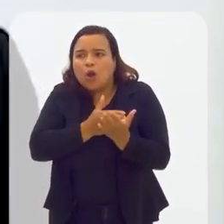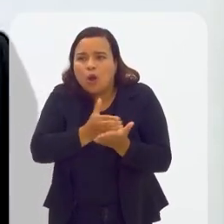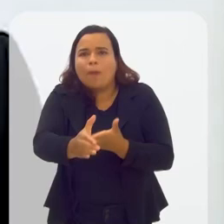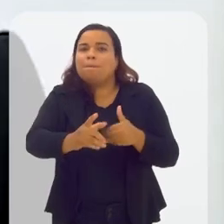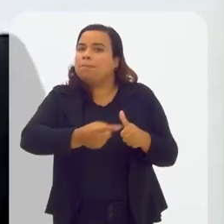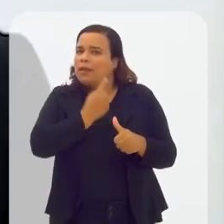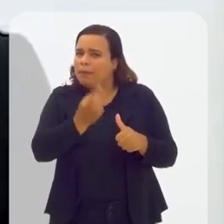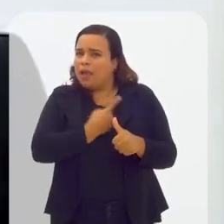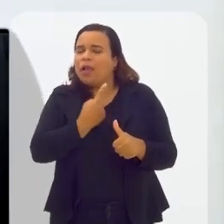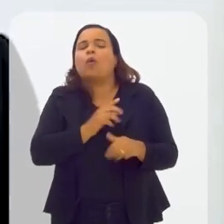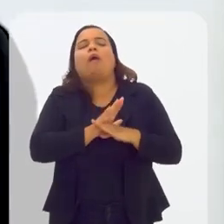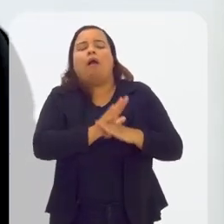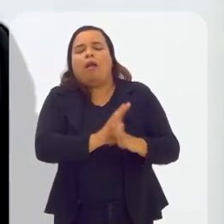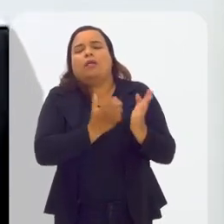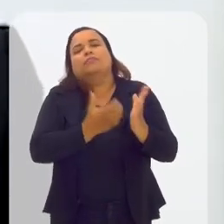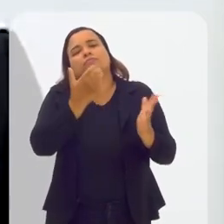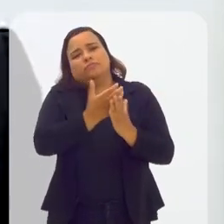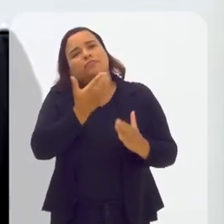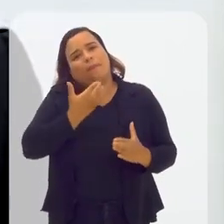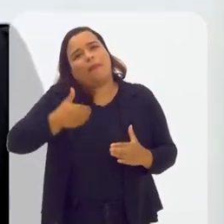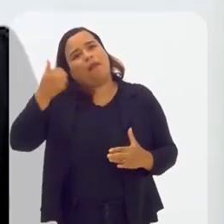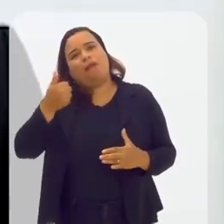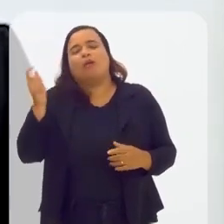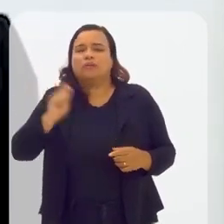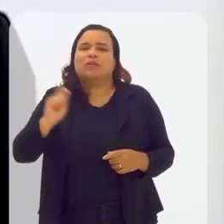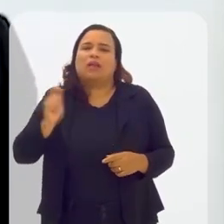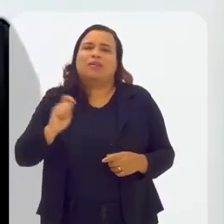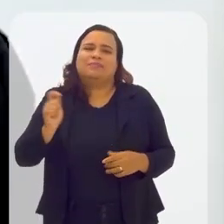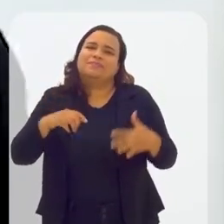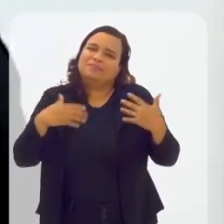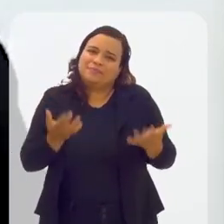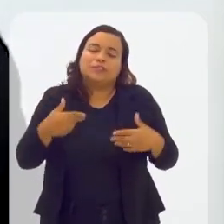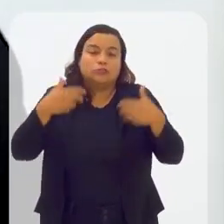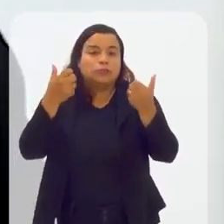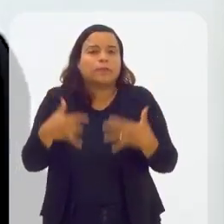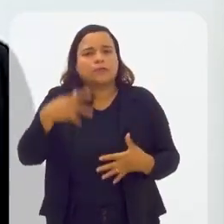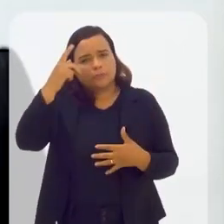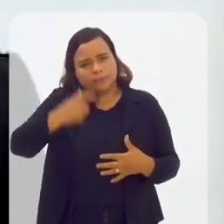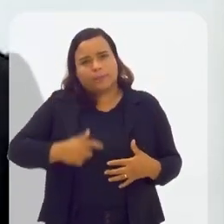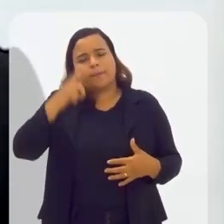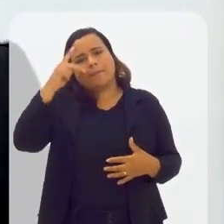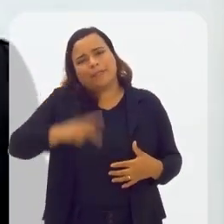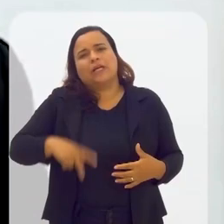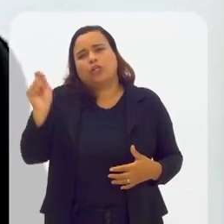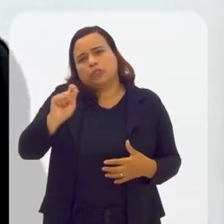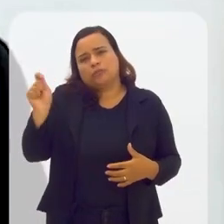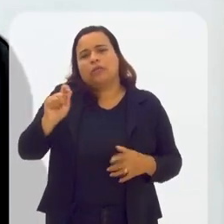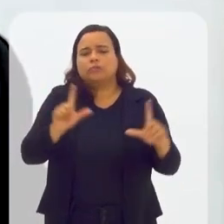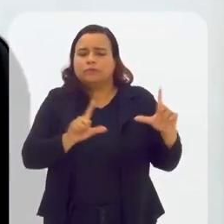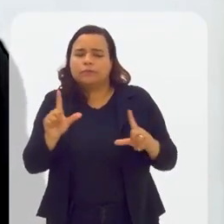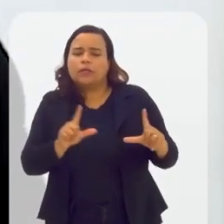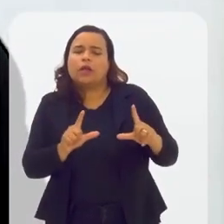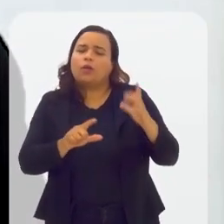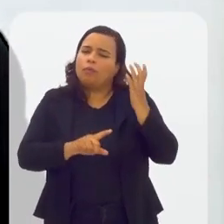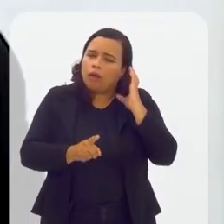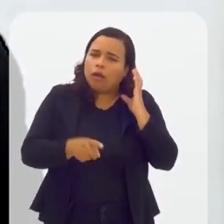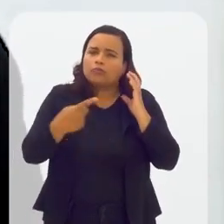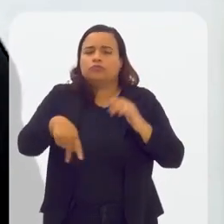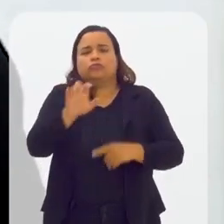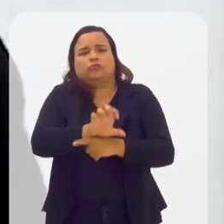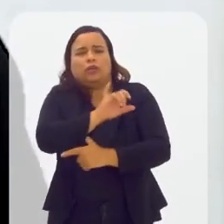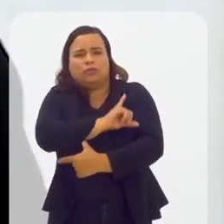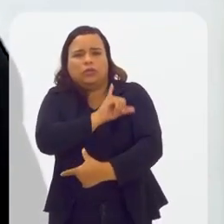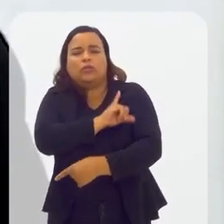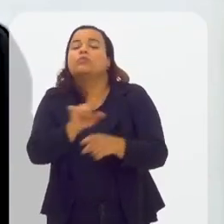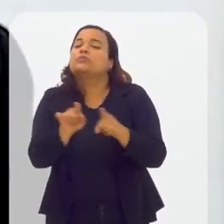na frente tem uma vantagem comparativa. Então, eu falo isso não só como presidente da Associação de Rádio e Televisão do